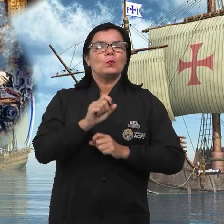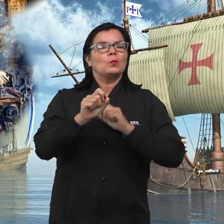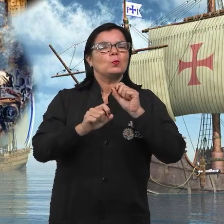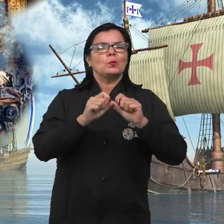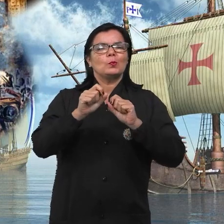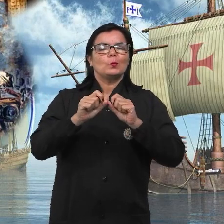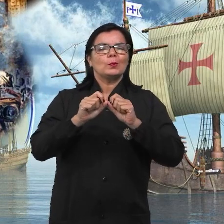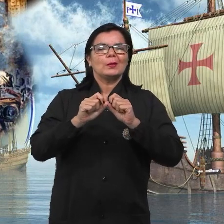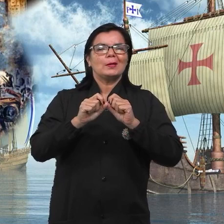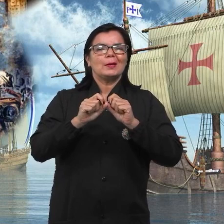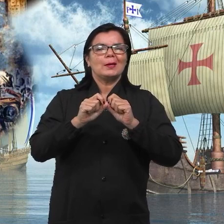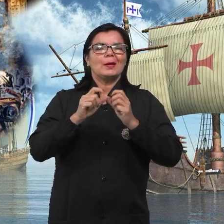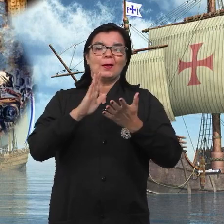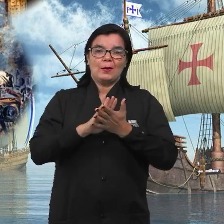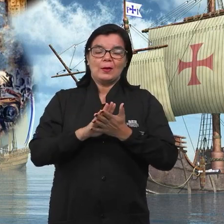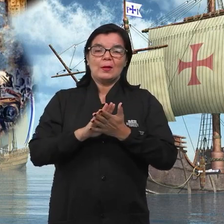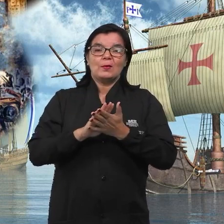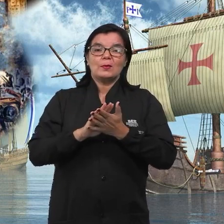é o contexto